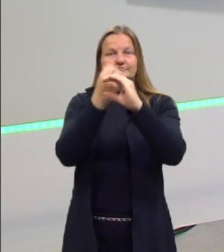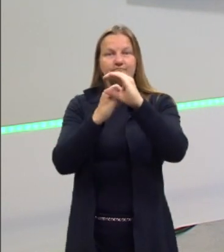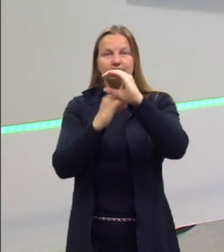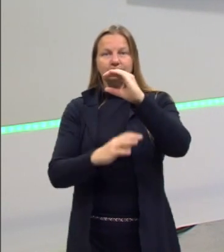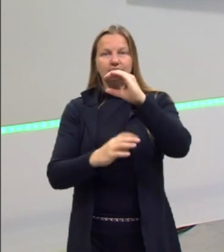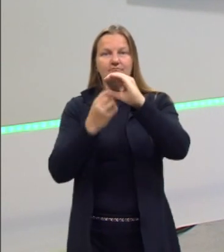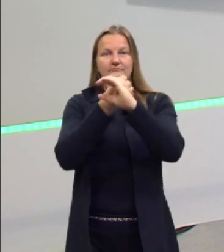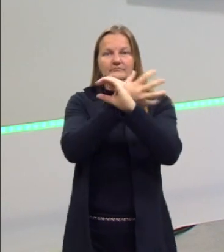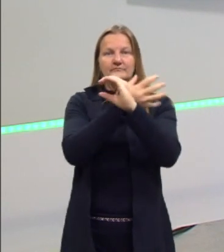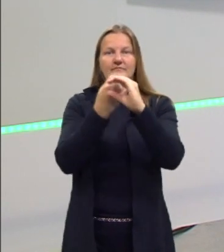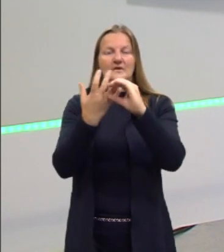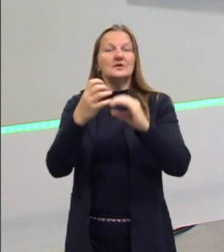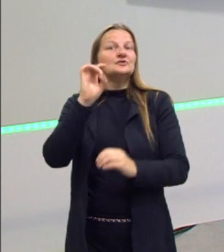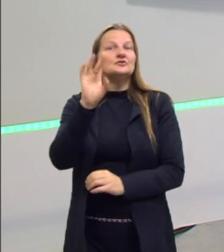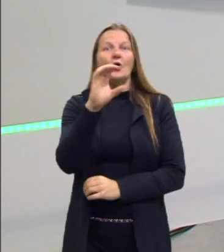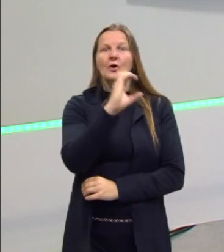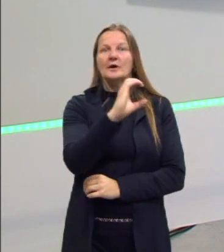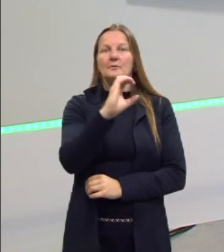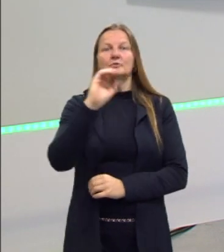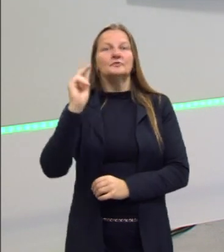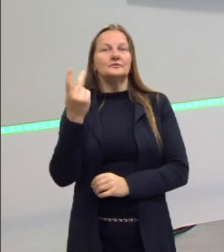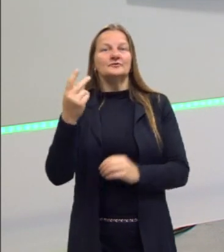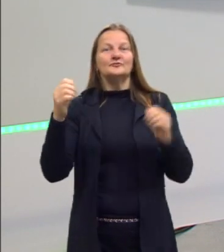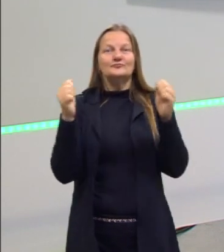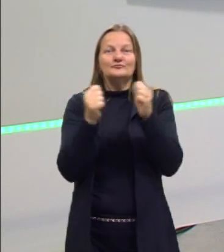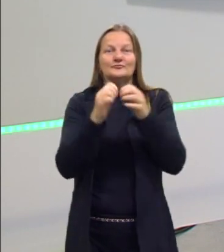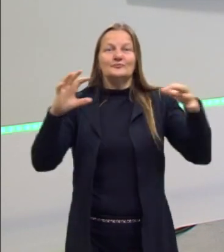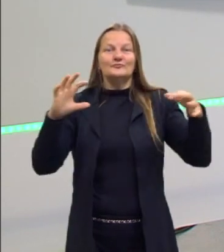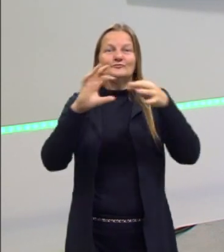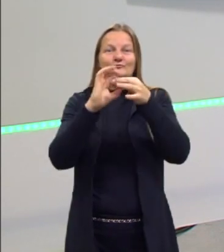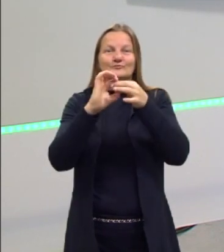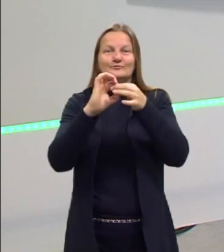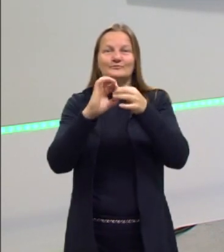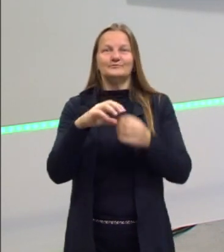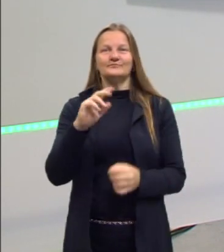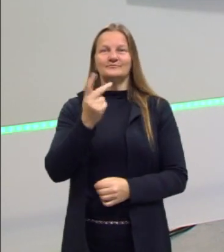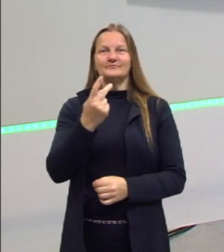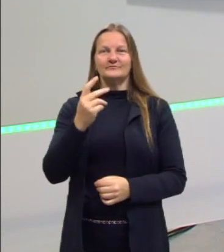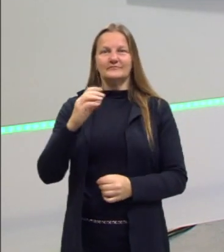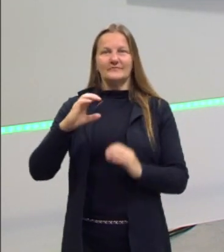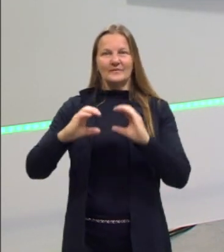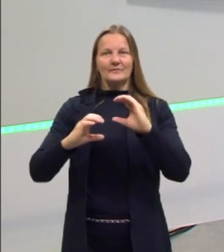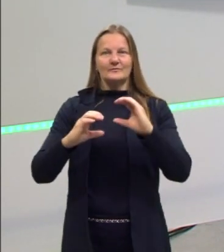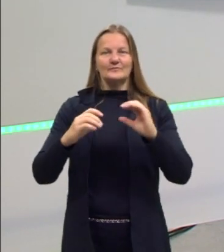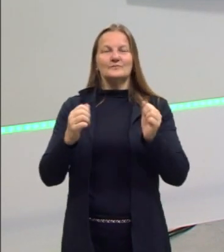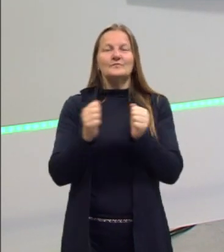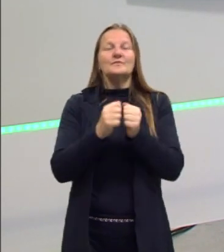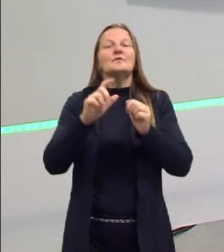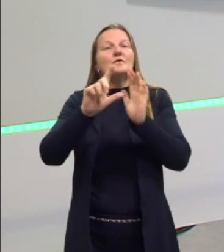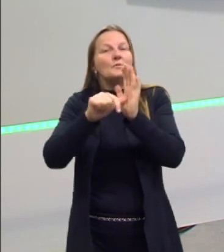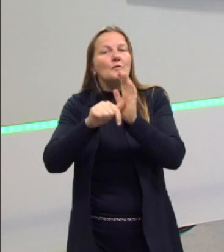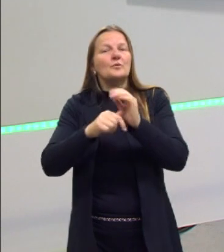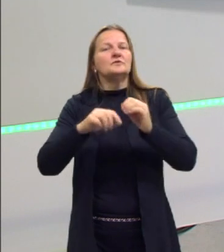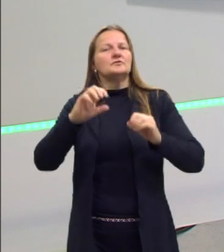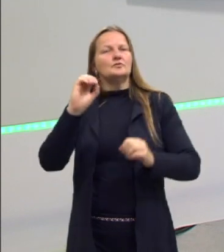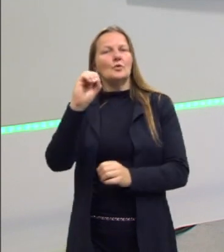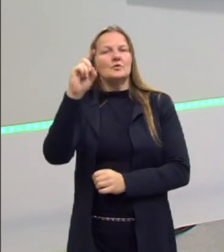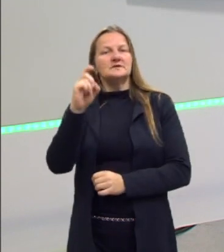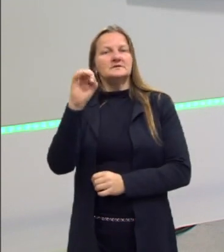orgânica que apresenta somente carbono e hidrogênio inicia com carbono hidrogênio e depois vamos vendas funções oxigenadas